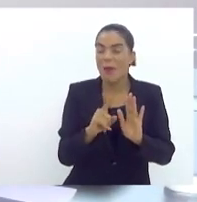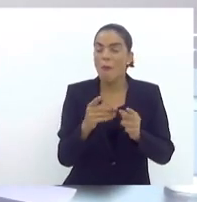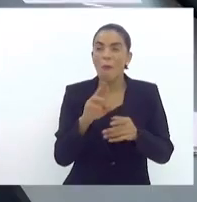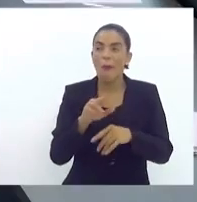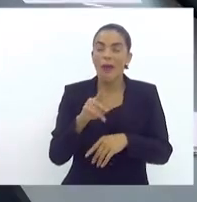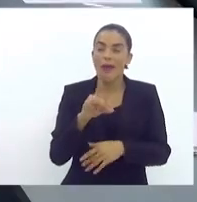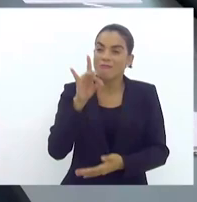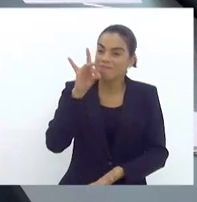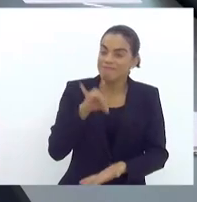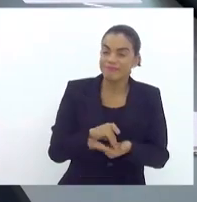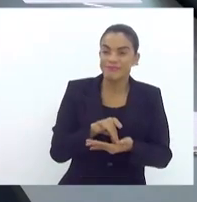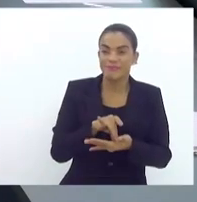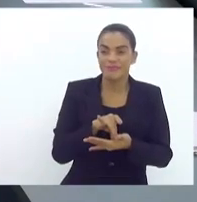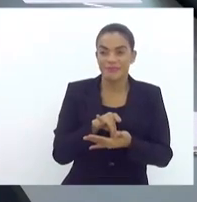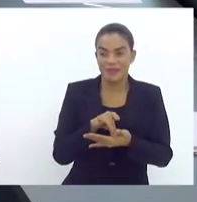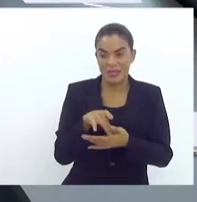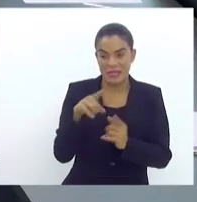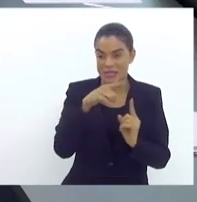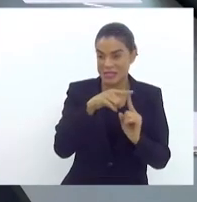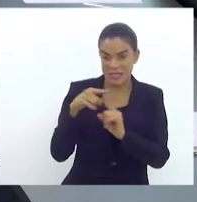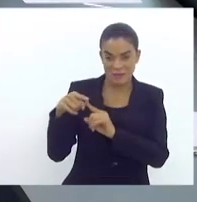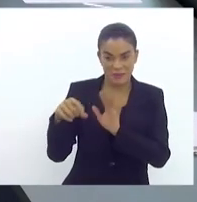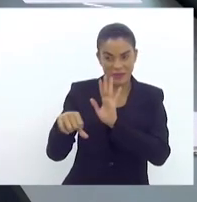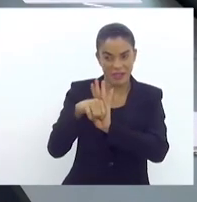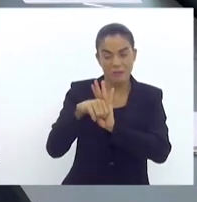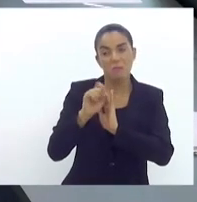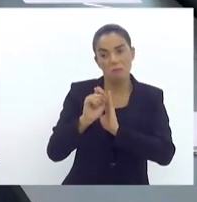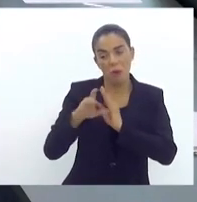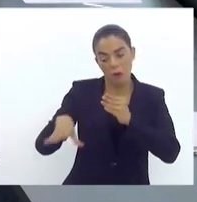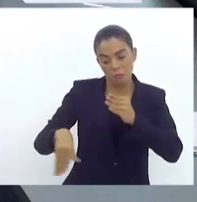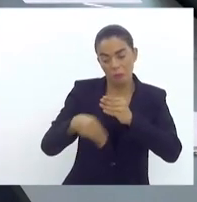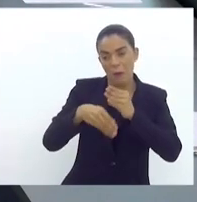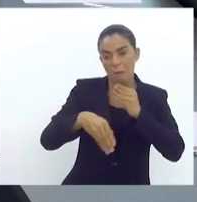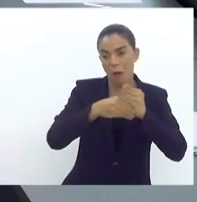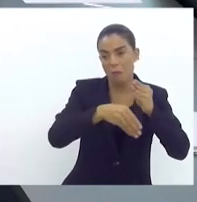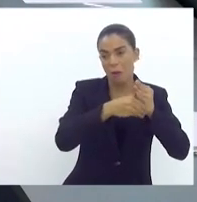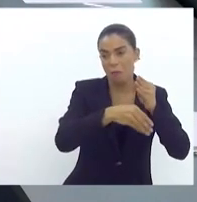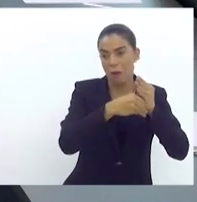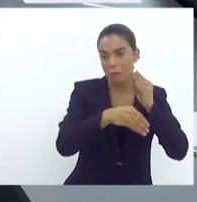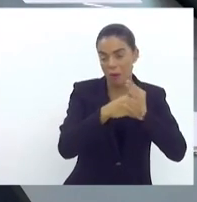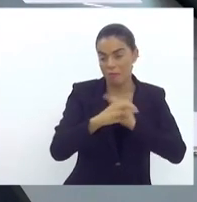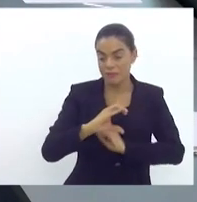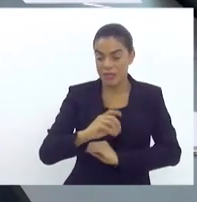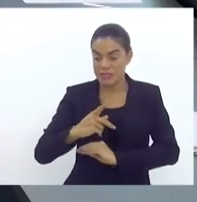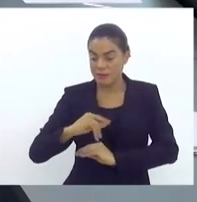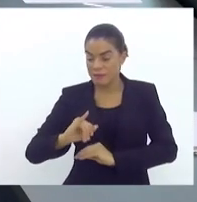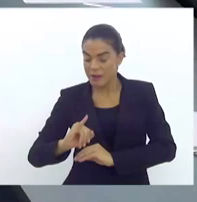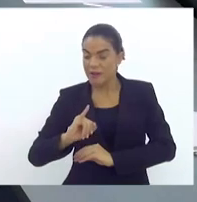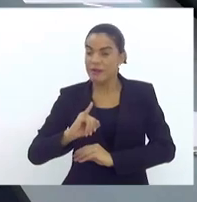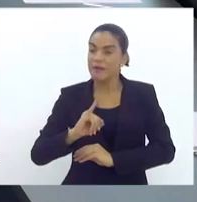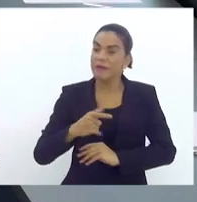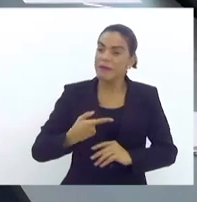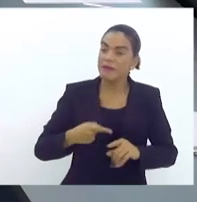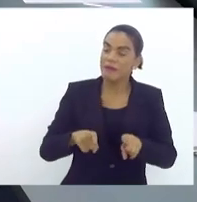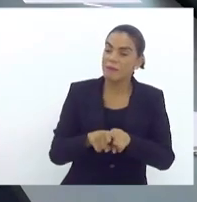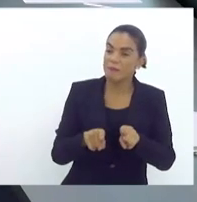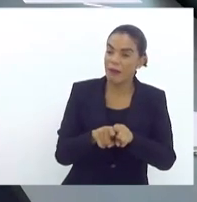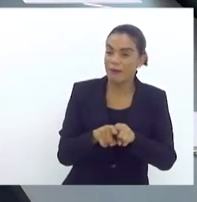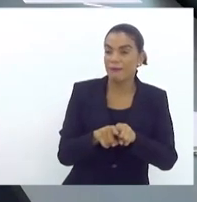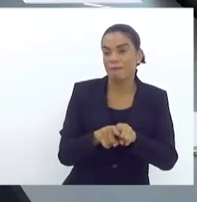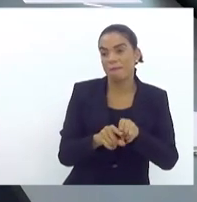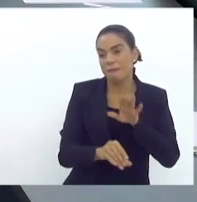aí realmente dessas tipificações que algo que a gente pode também pontuar a partir da nossa CPI e acionar né